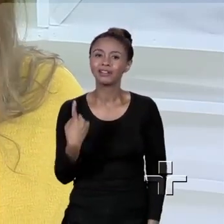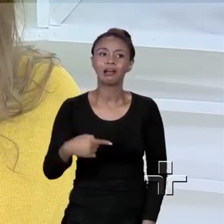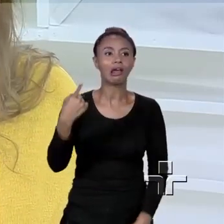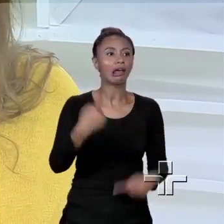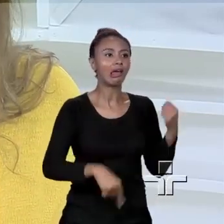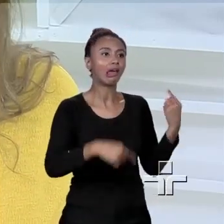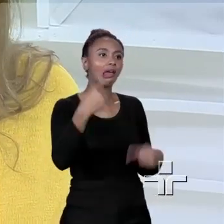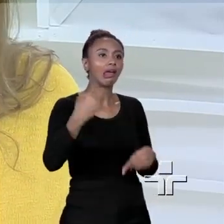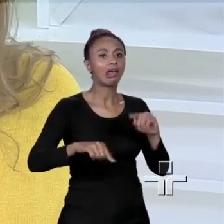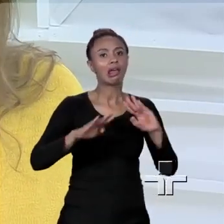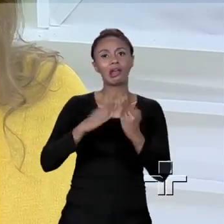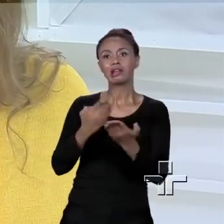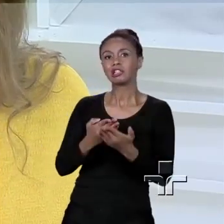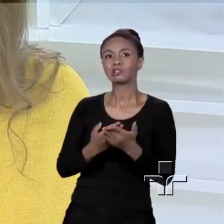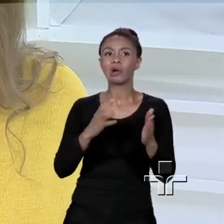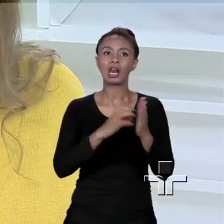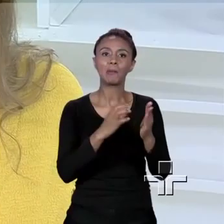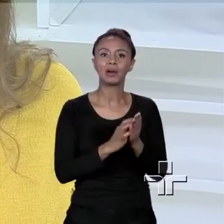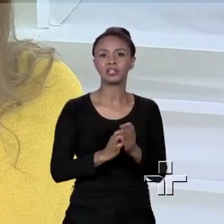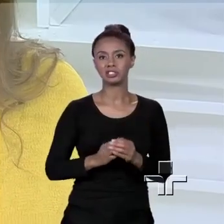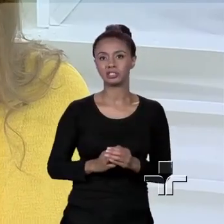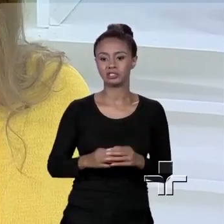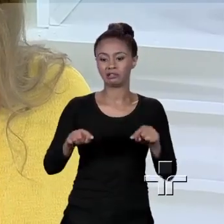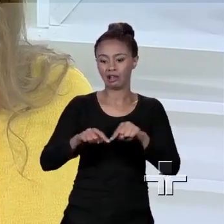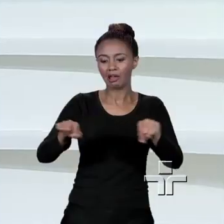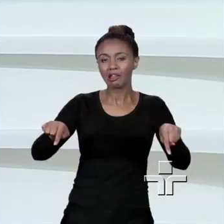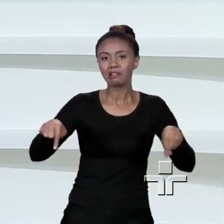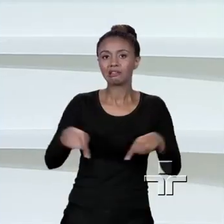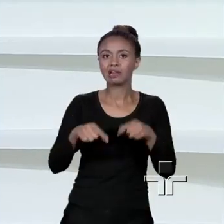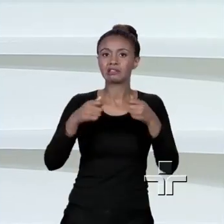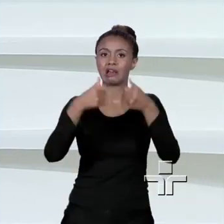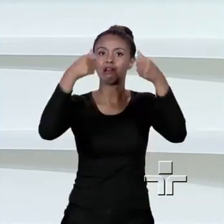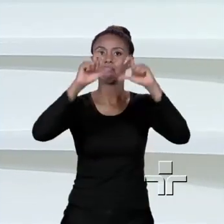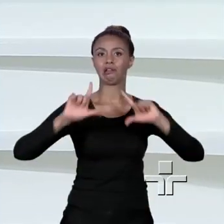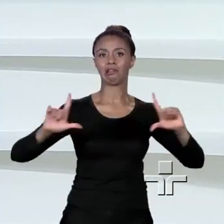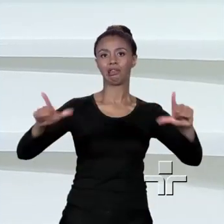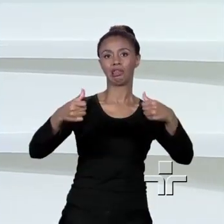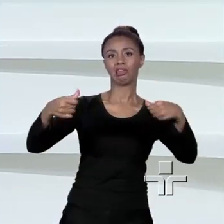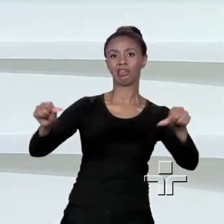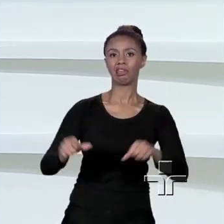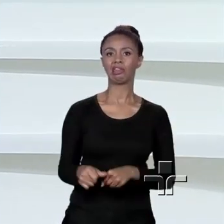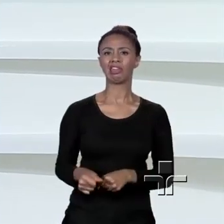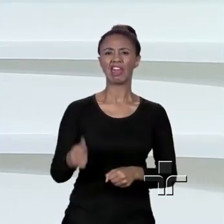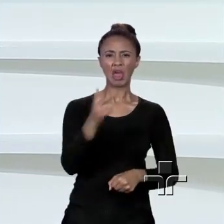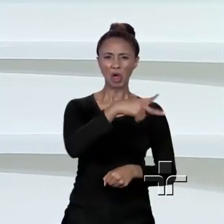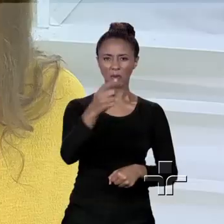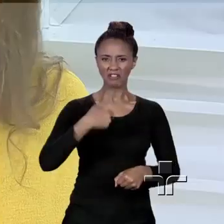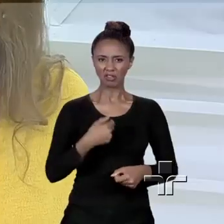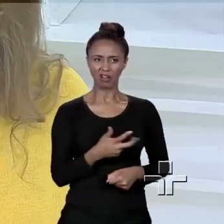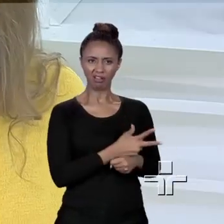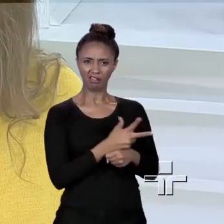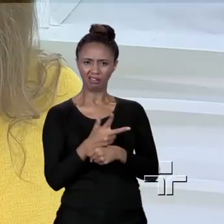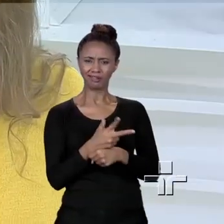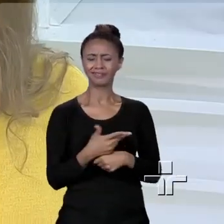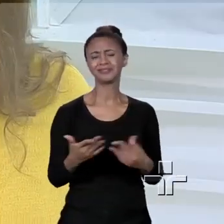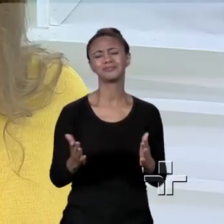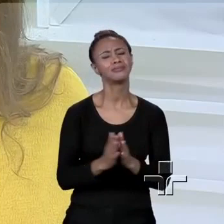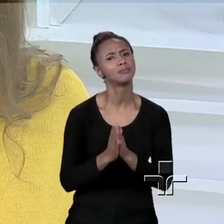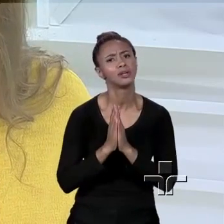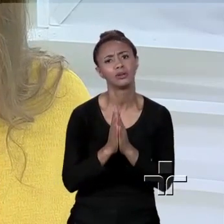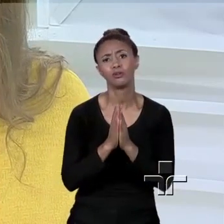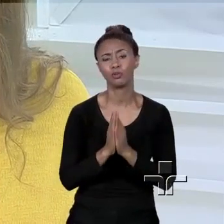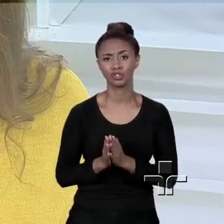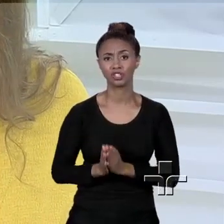sem partido, botar plaquinha na sala, filmar professor, pelo amor de Deus, de 10 crianças que ingressam